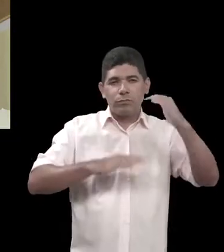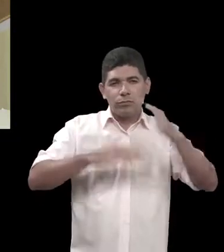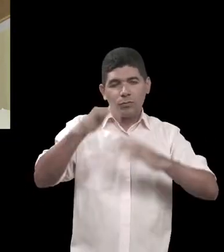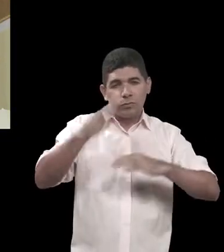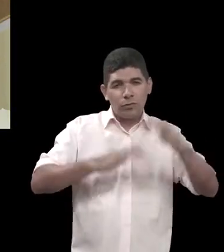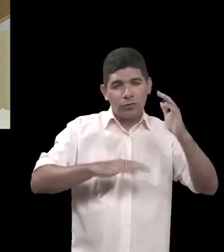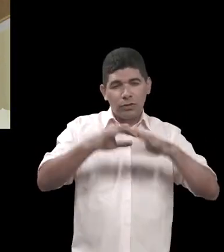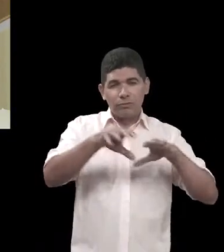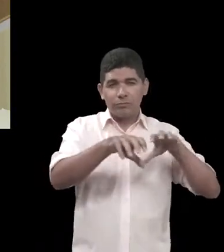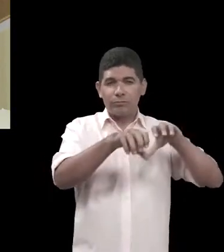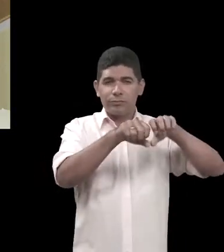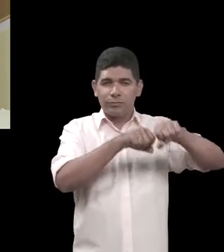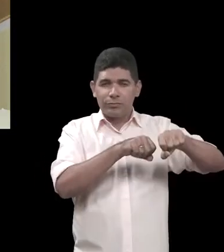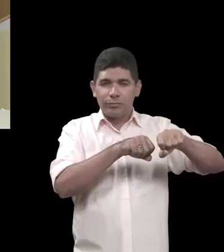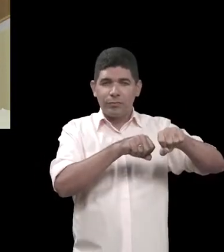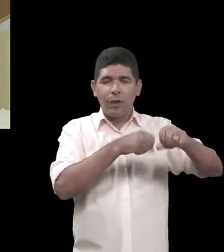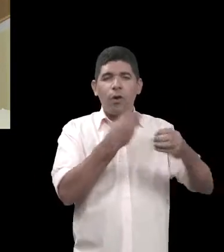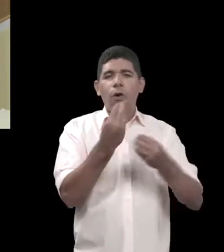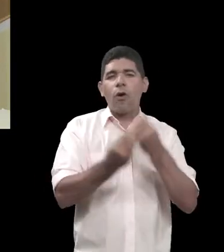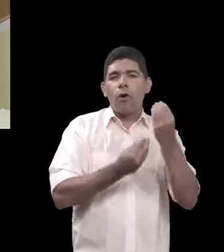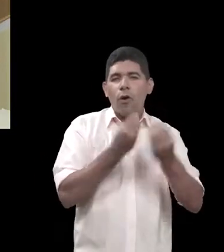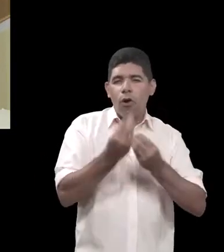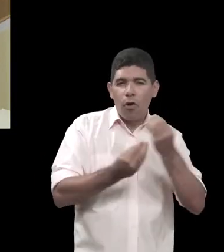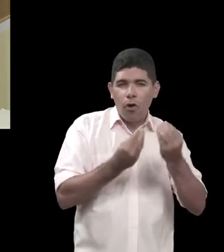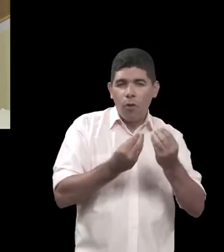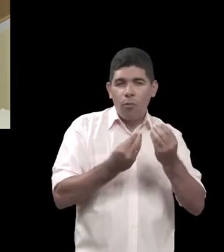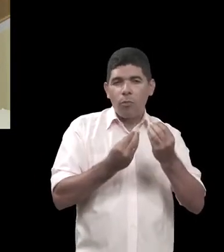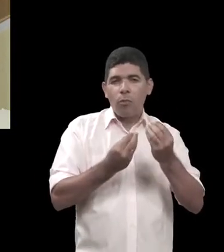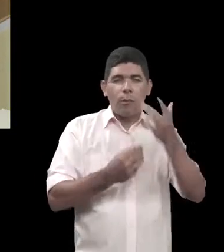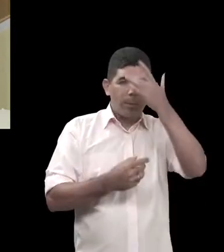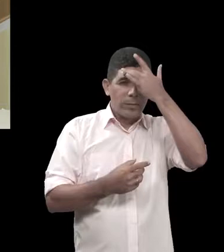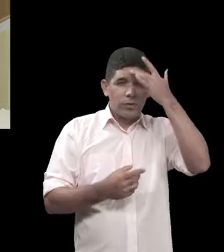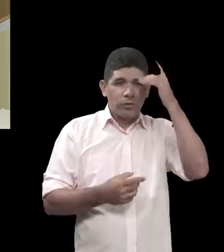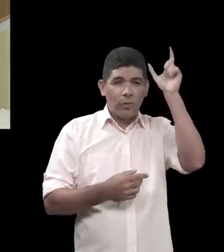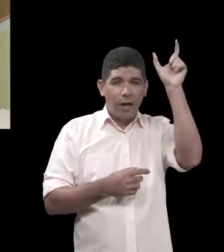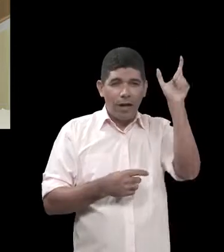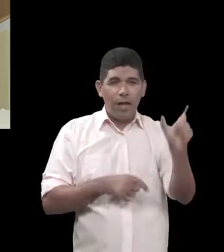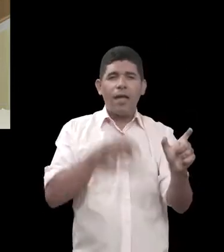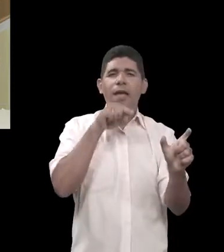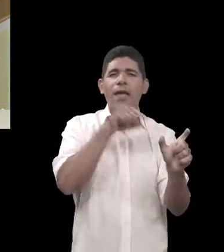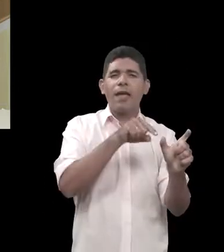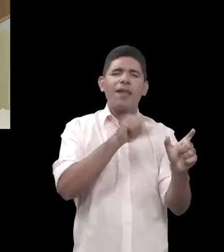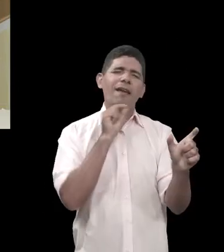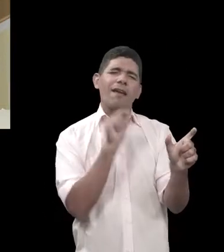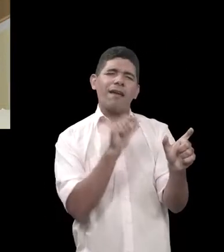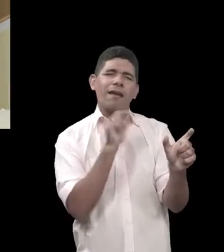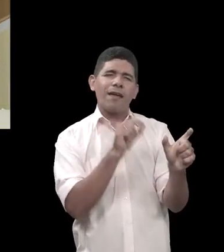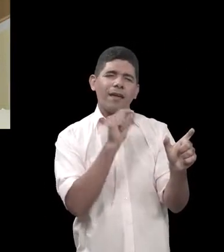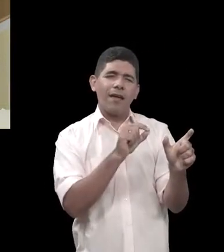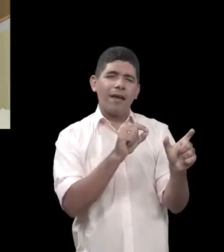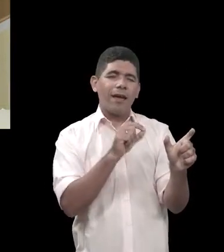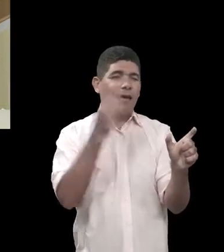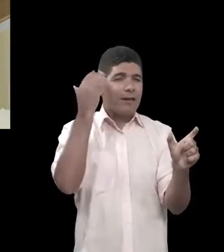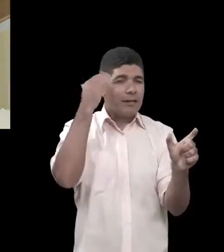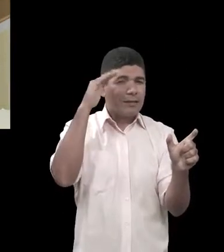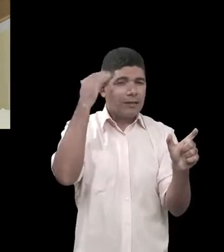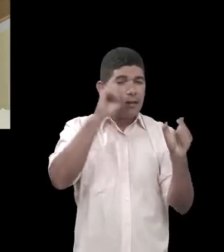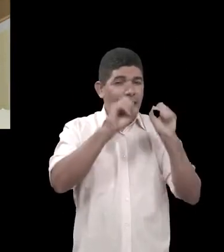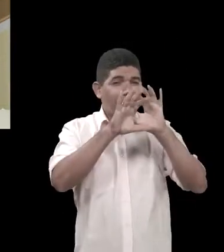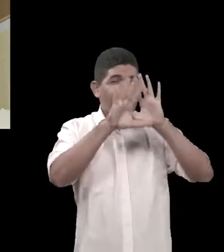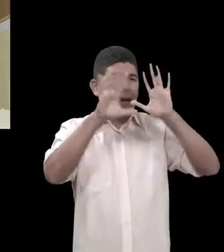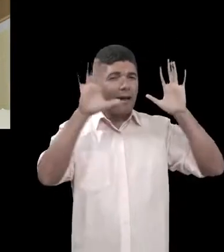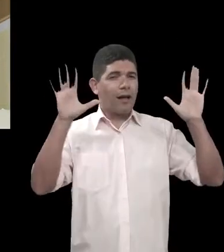público surdo. Surdo que a gente está falando aqui, acho que é importante deixar claro para demarcar isso ao longo de toda a entrevista,